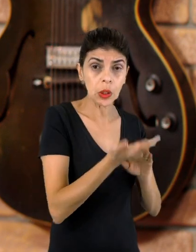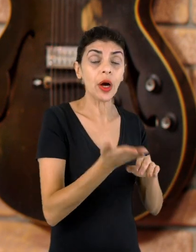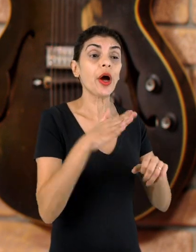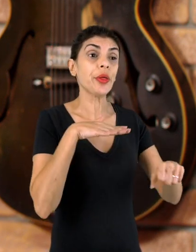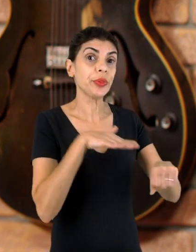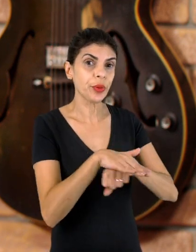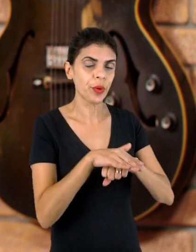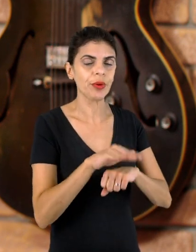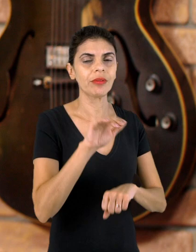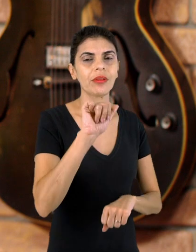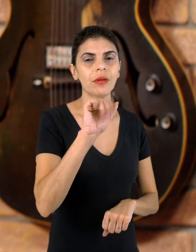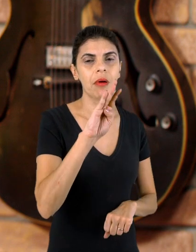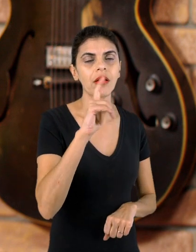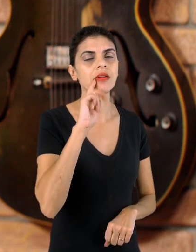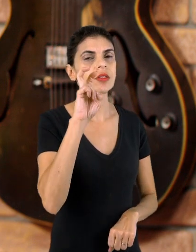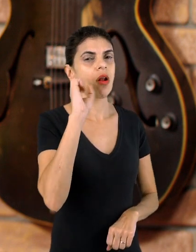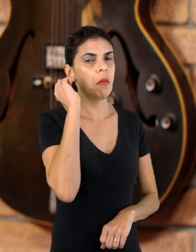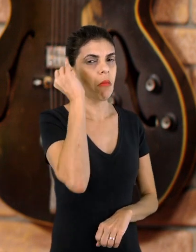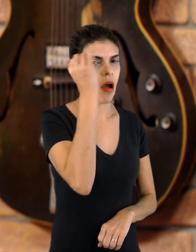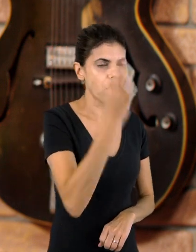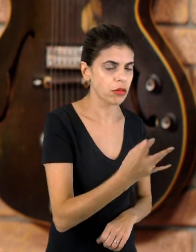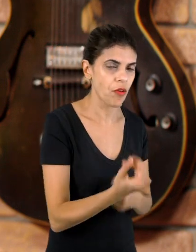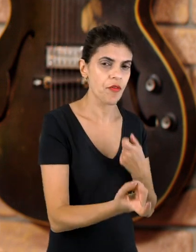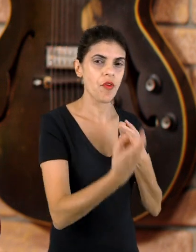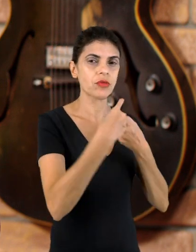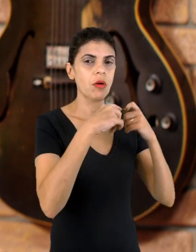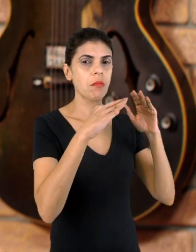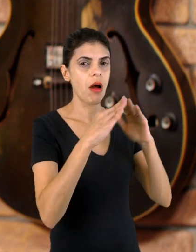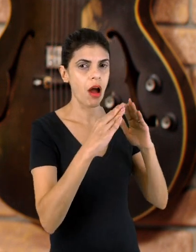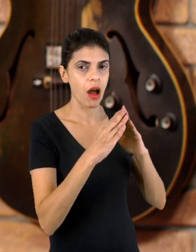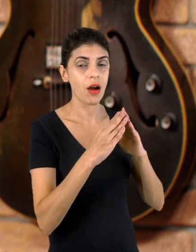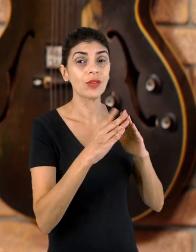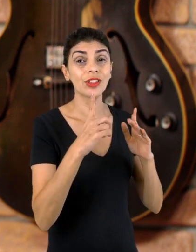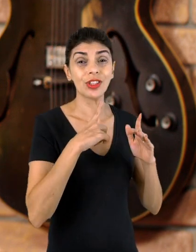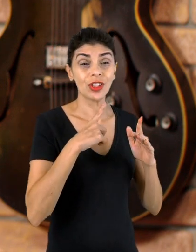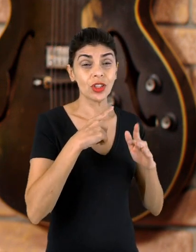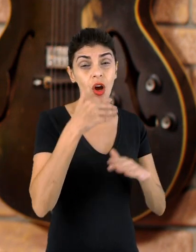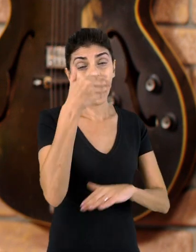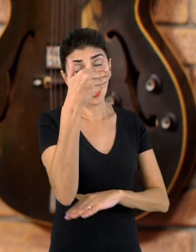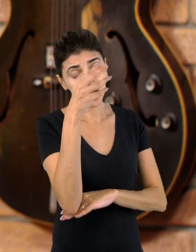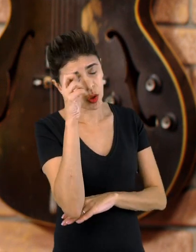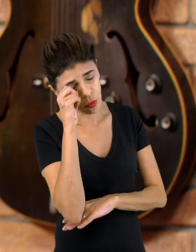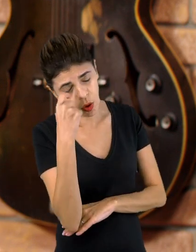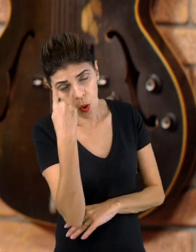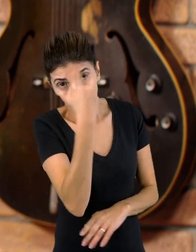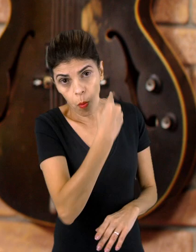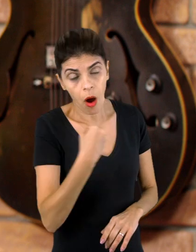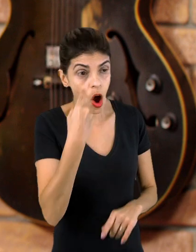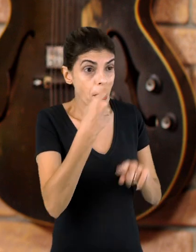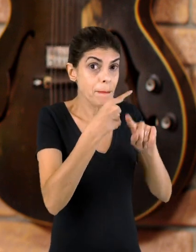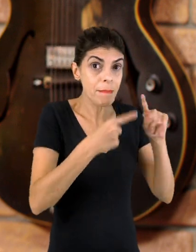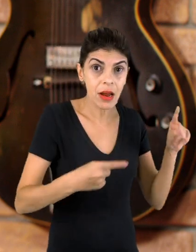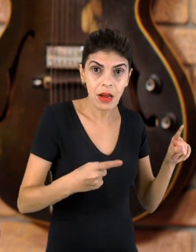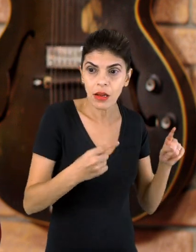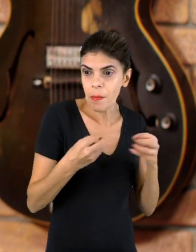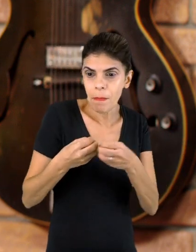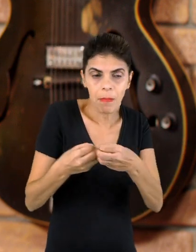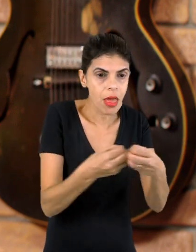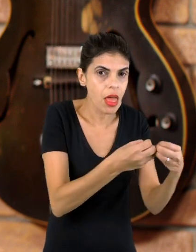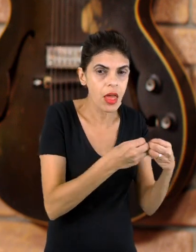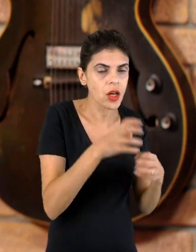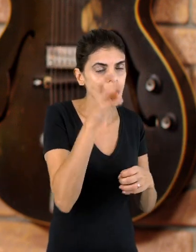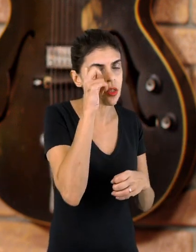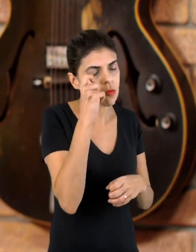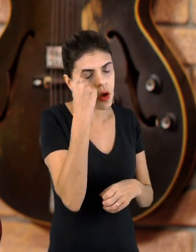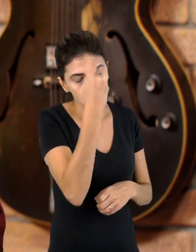fazer o baile, aí eu voltava às 5 horas da manhã. Eu lembro que eu parava num motel para dormir 1h30, porque era a única coisa que tinha perto para eu dar